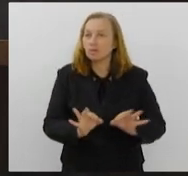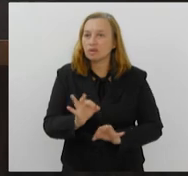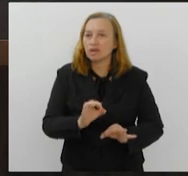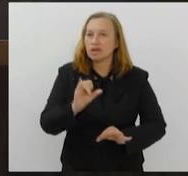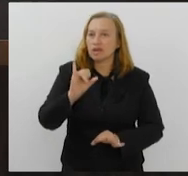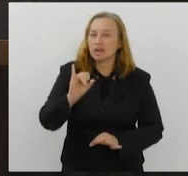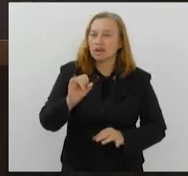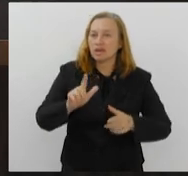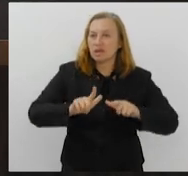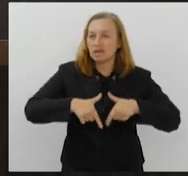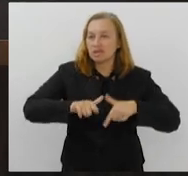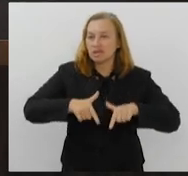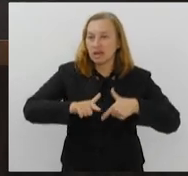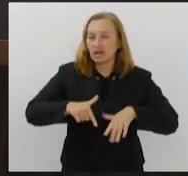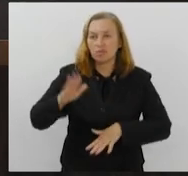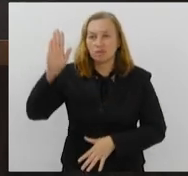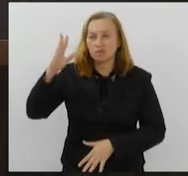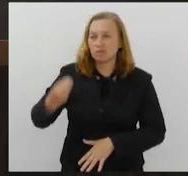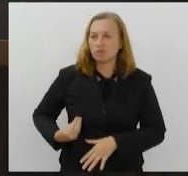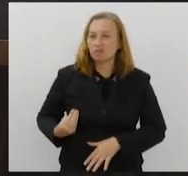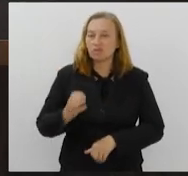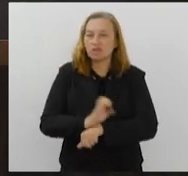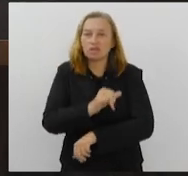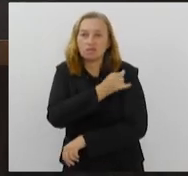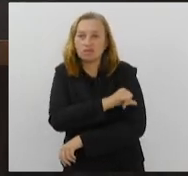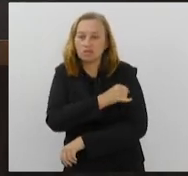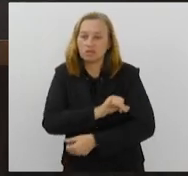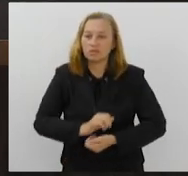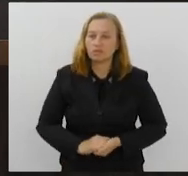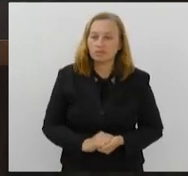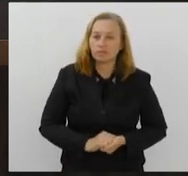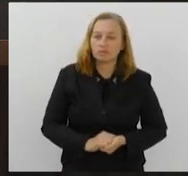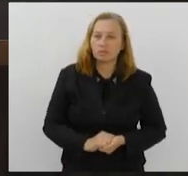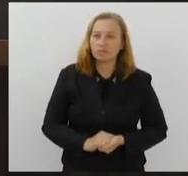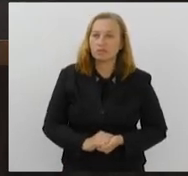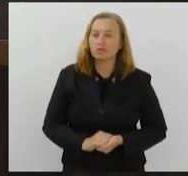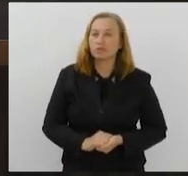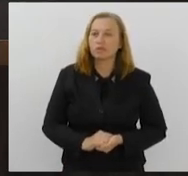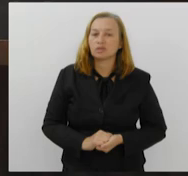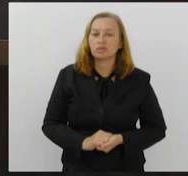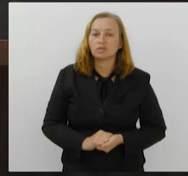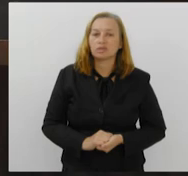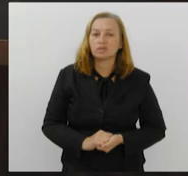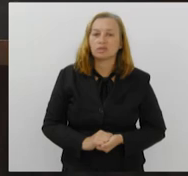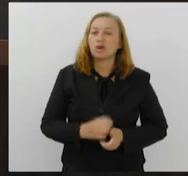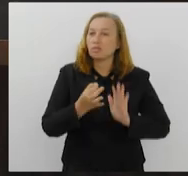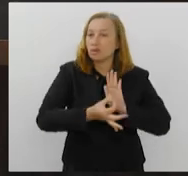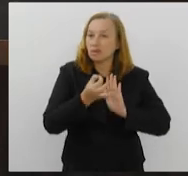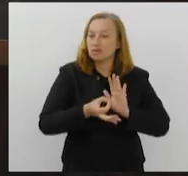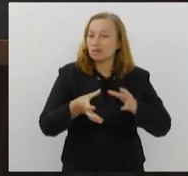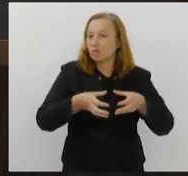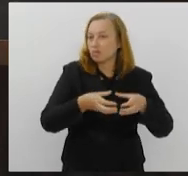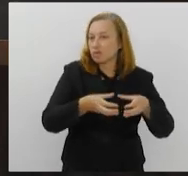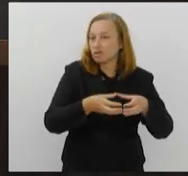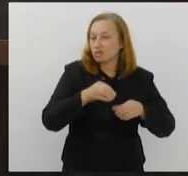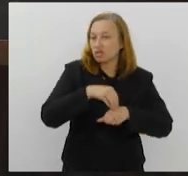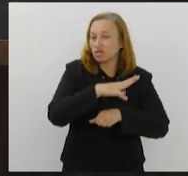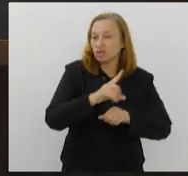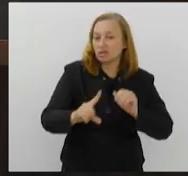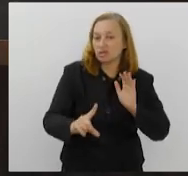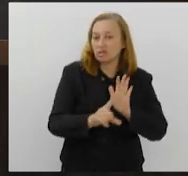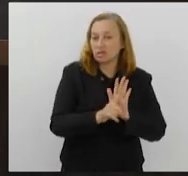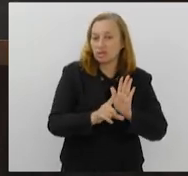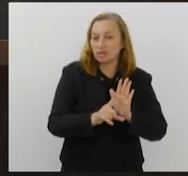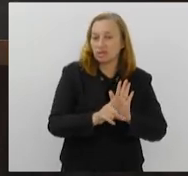Israel presente no âmbito do Estado do Rio de Janeiro, na forma que menciono. Parecer da Comissão de Indicações